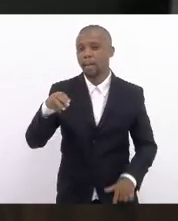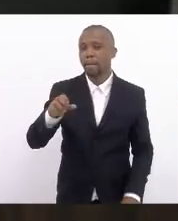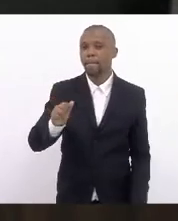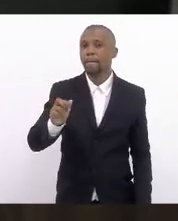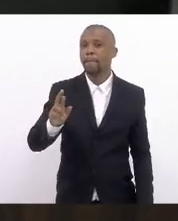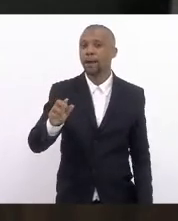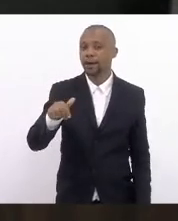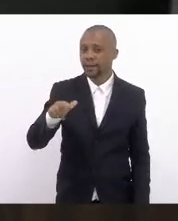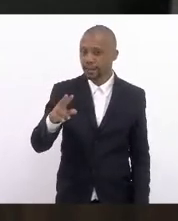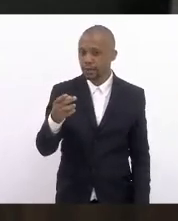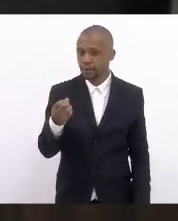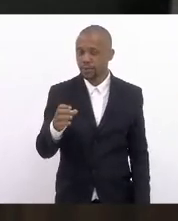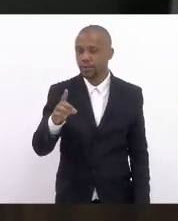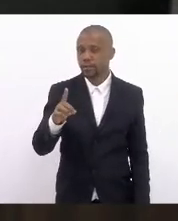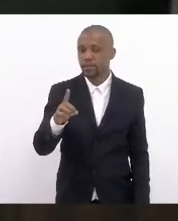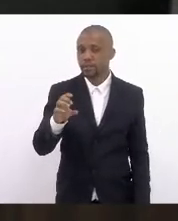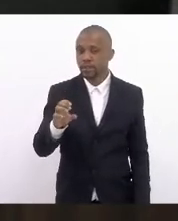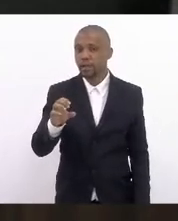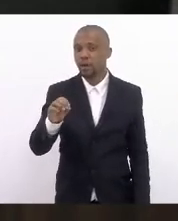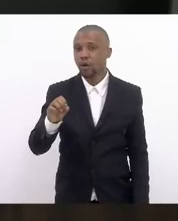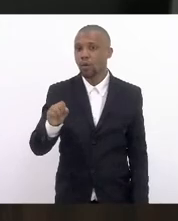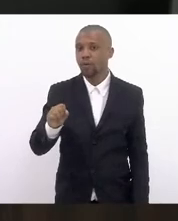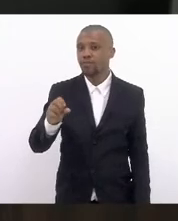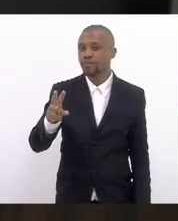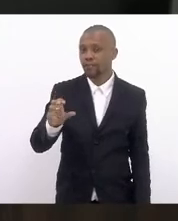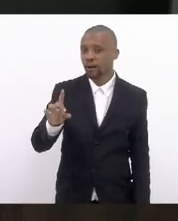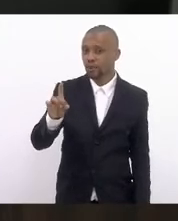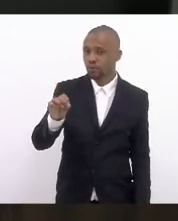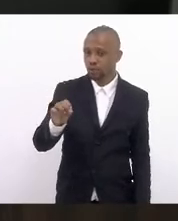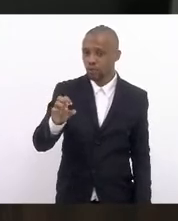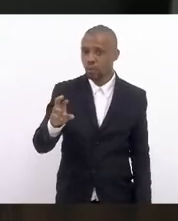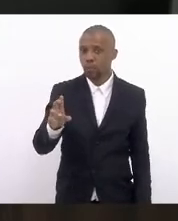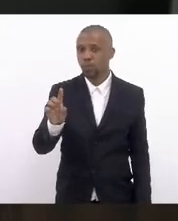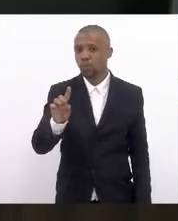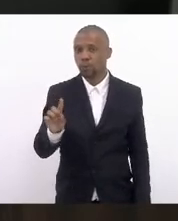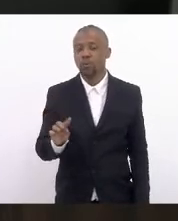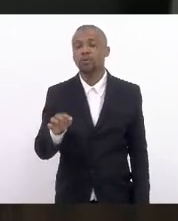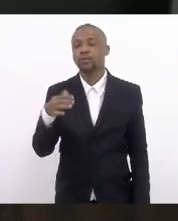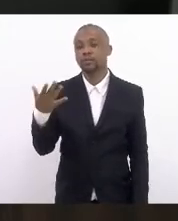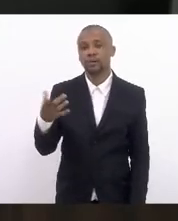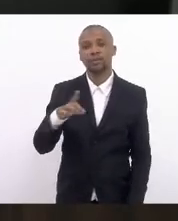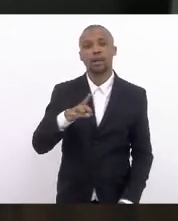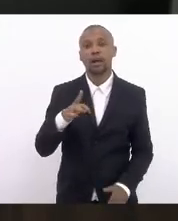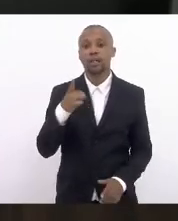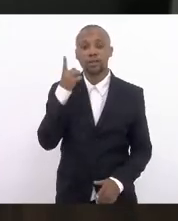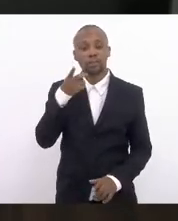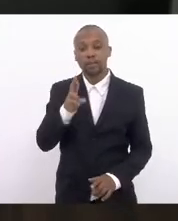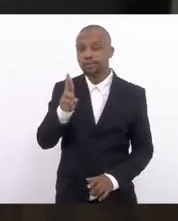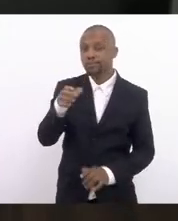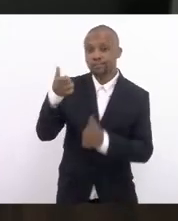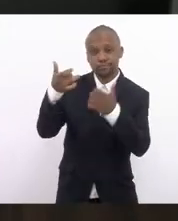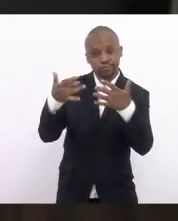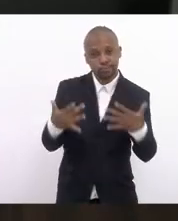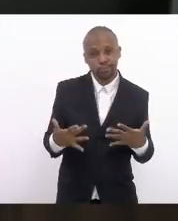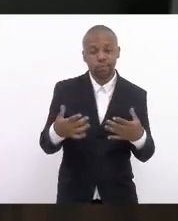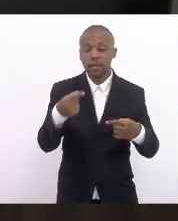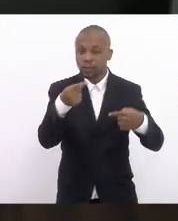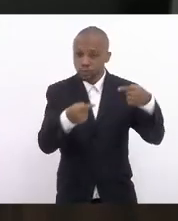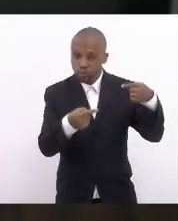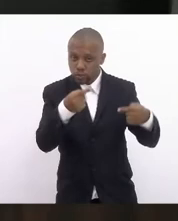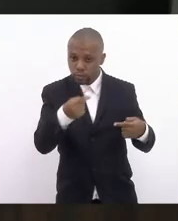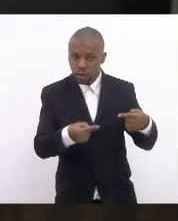Cruz, parecido da Comissão de Normas Internas e Proporções Externas, favorável, relator deputado Sérgio Fernandes. Em